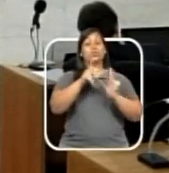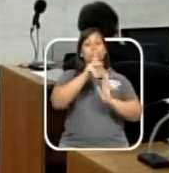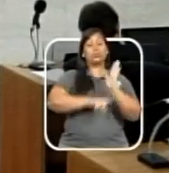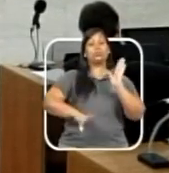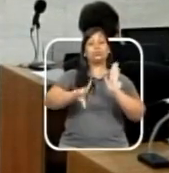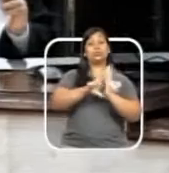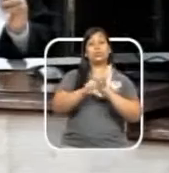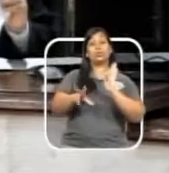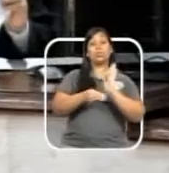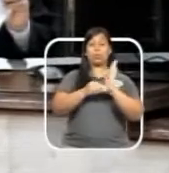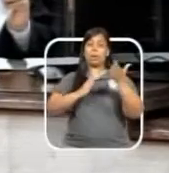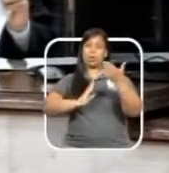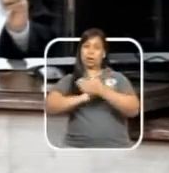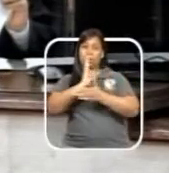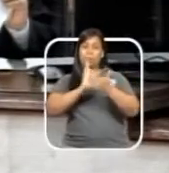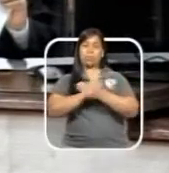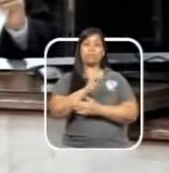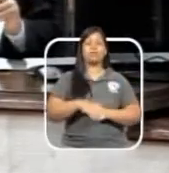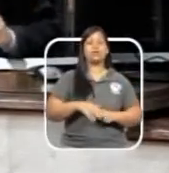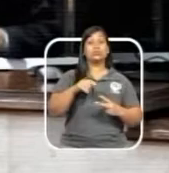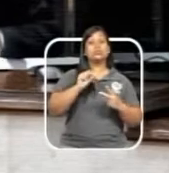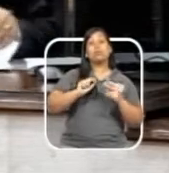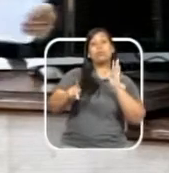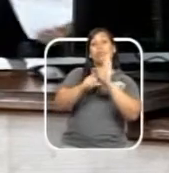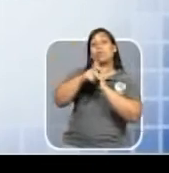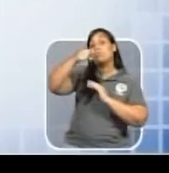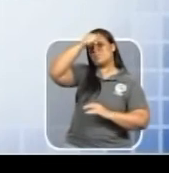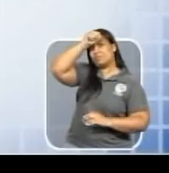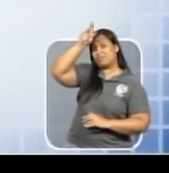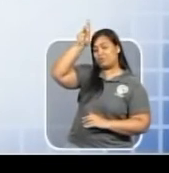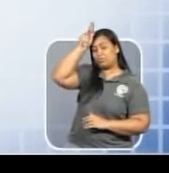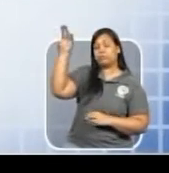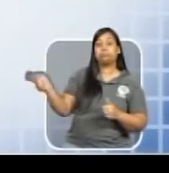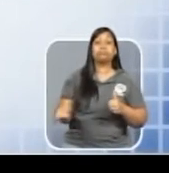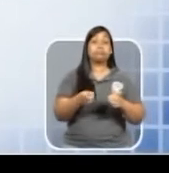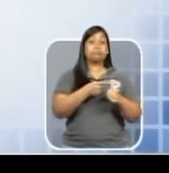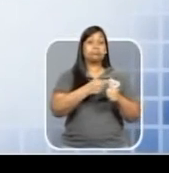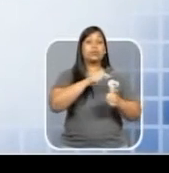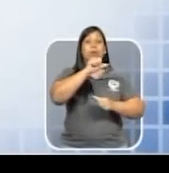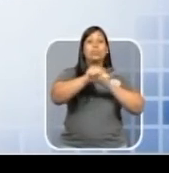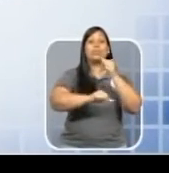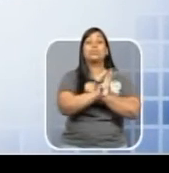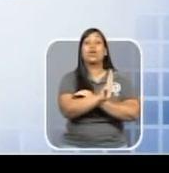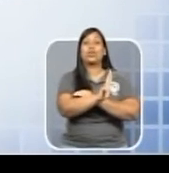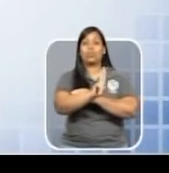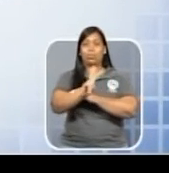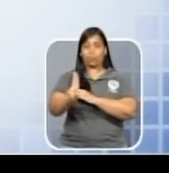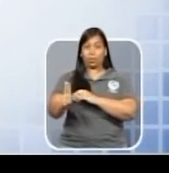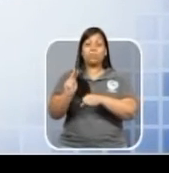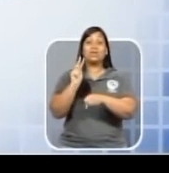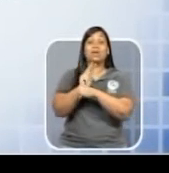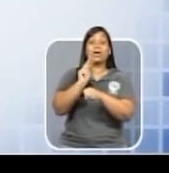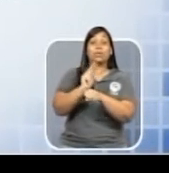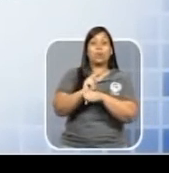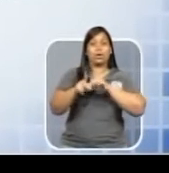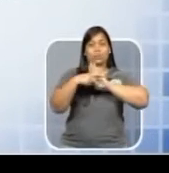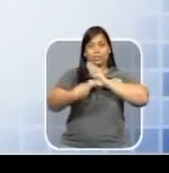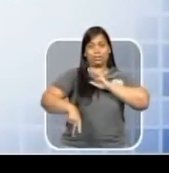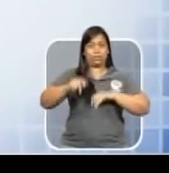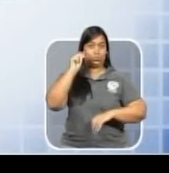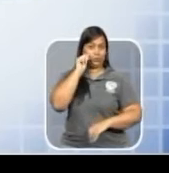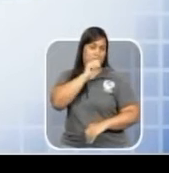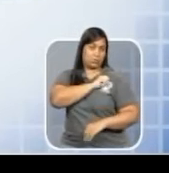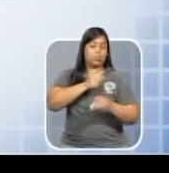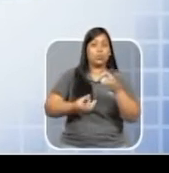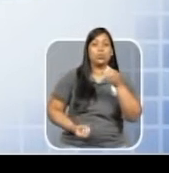lei complementar aprovados são do Executivo. Um altera nomenclaturas na Guarda Municipal, com